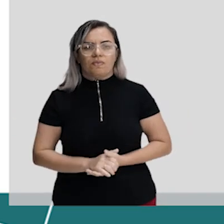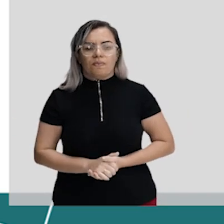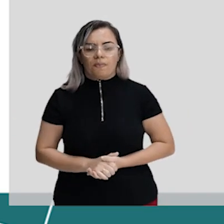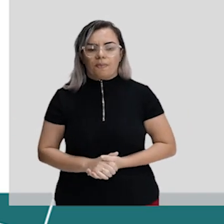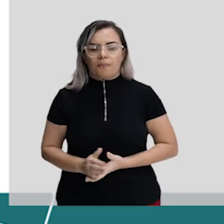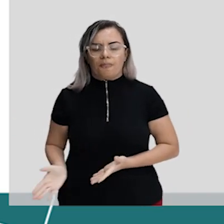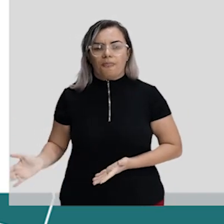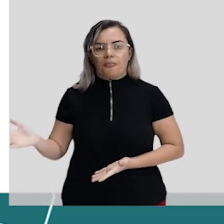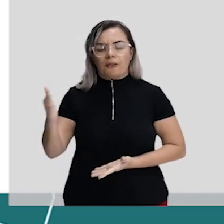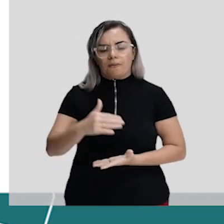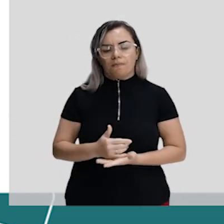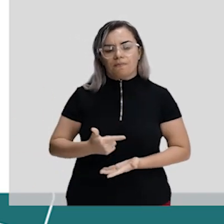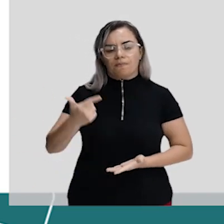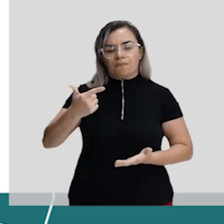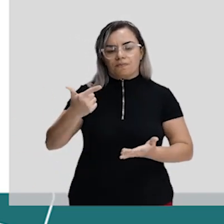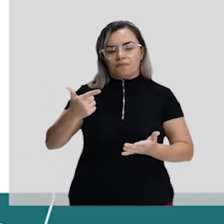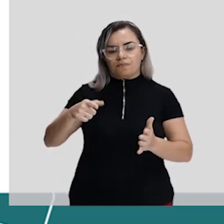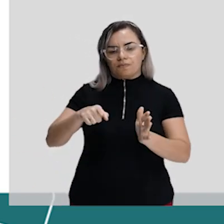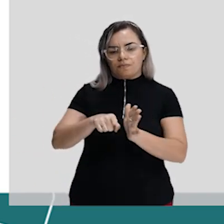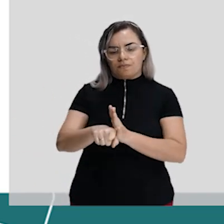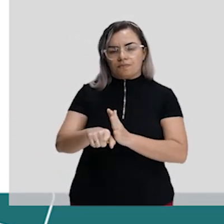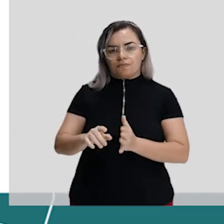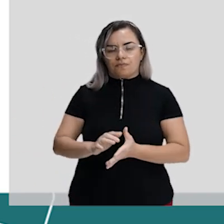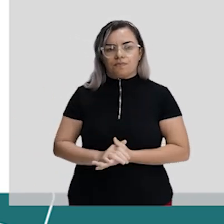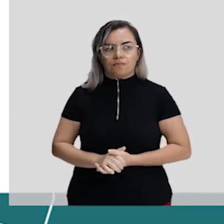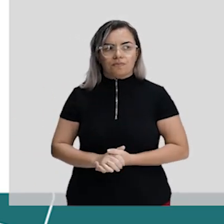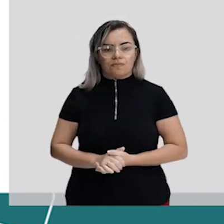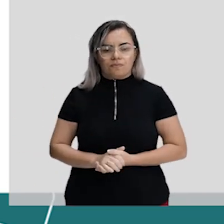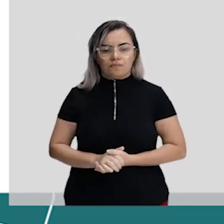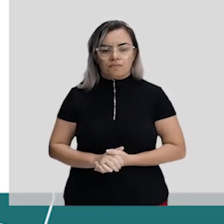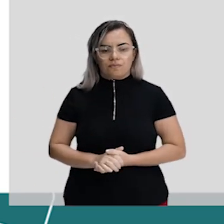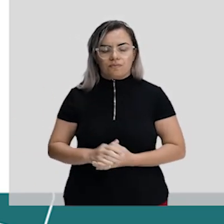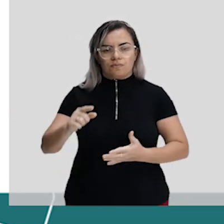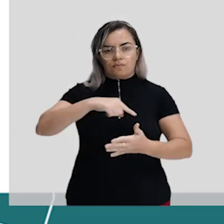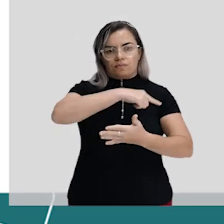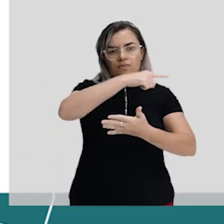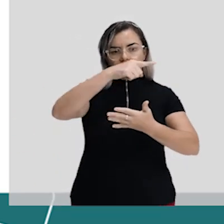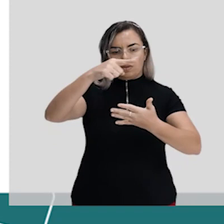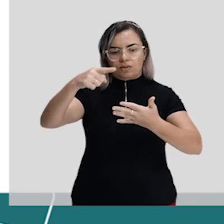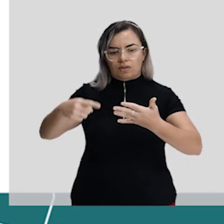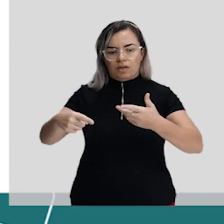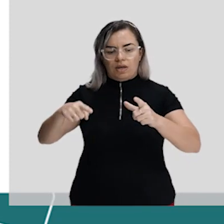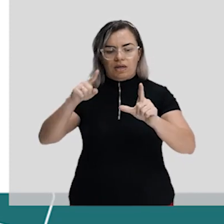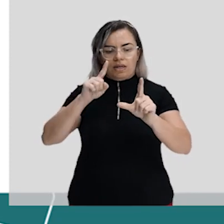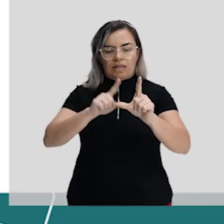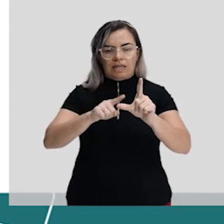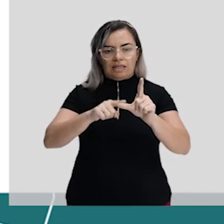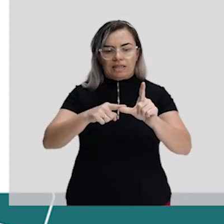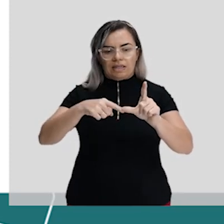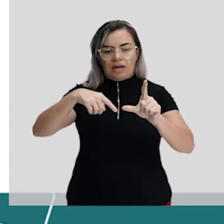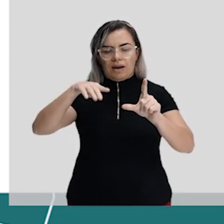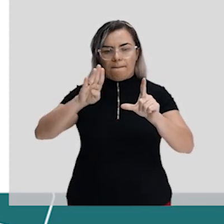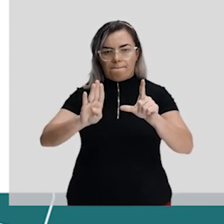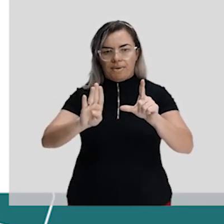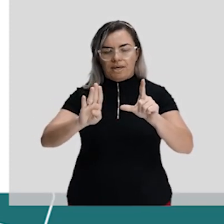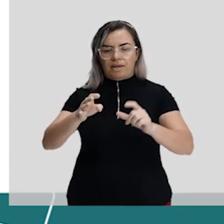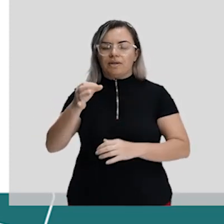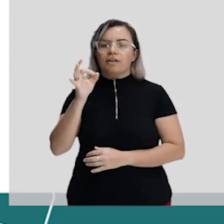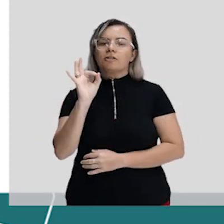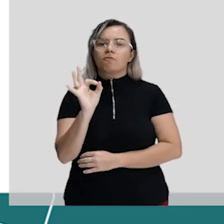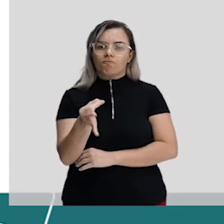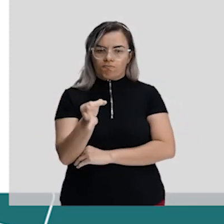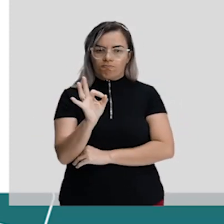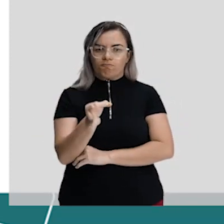Então, vamos para a segunda questão. No caso da primeira, a resposta é a letra B. Não é isso? Então, está aí